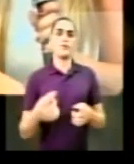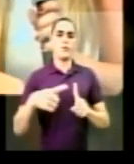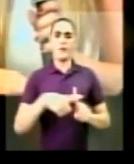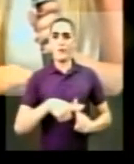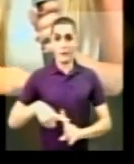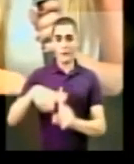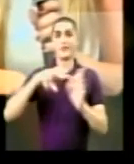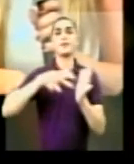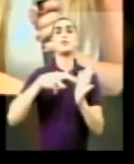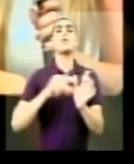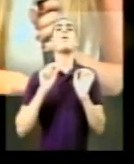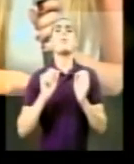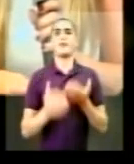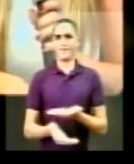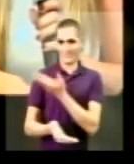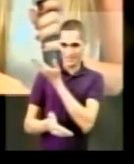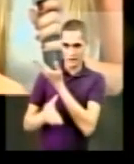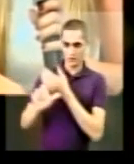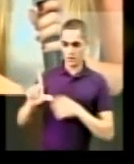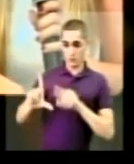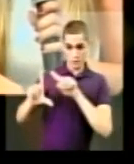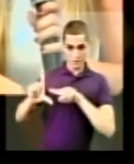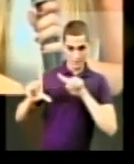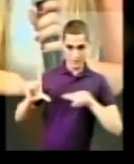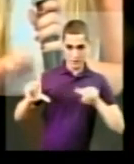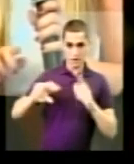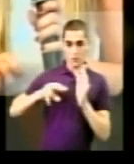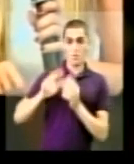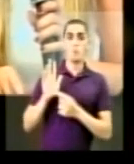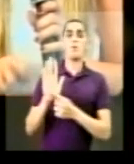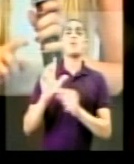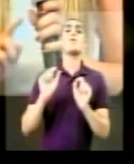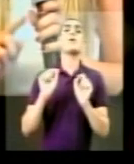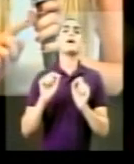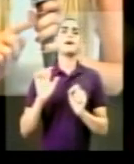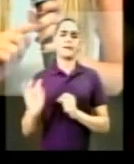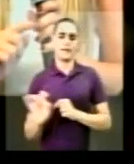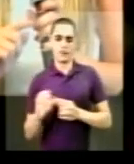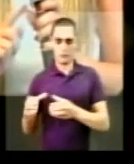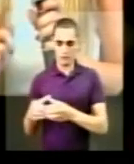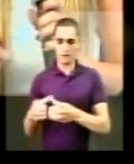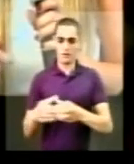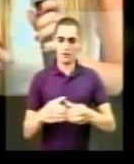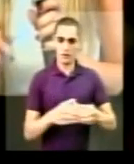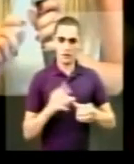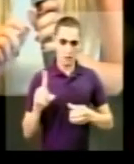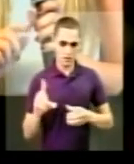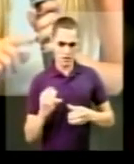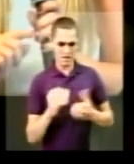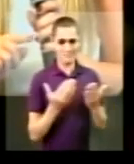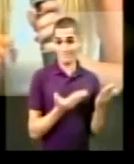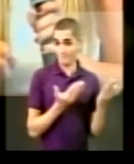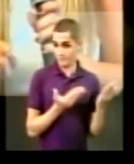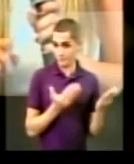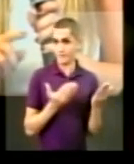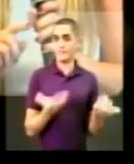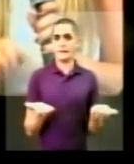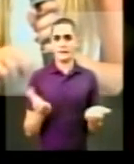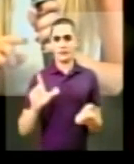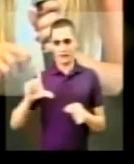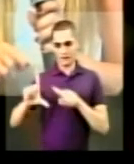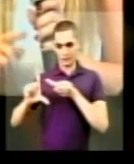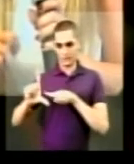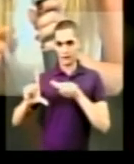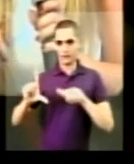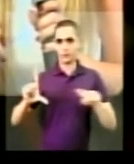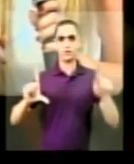quer dizer? Quer dizer que de cada 100 pessoas suspeitas internadas em relação aos casos graves, que é a linha amarela, vocês